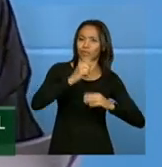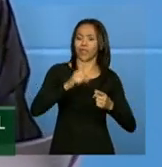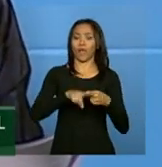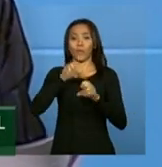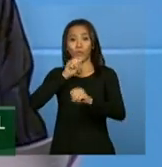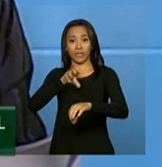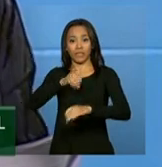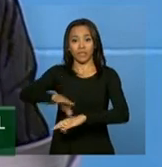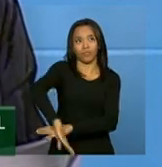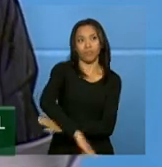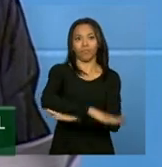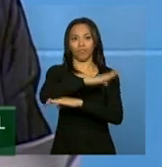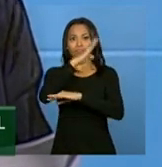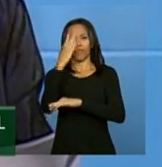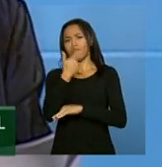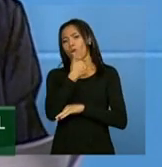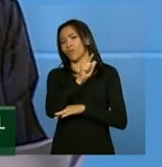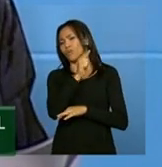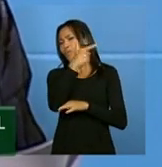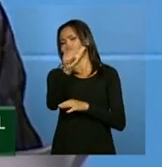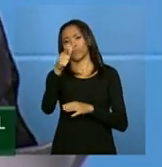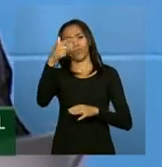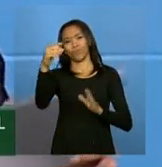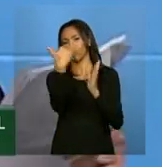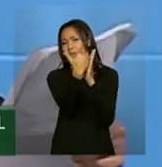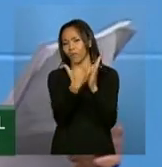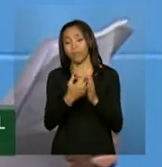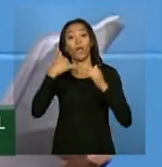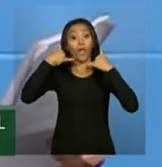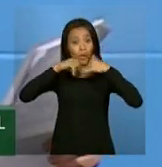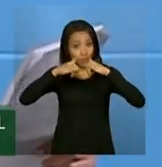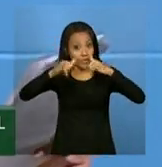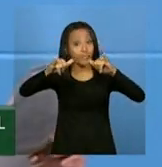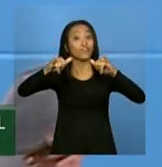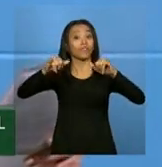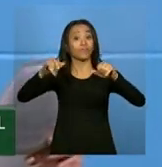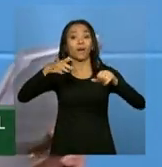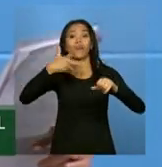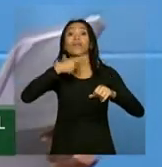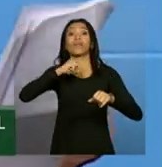estamos levando vários outros programas, inclusive energia elétrica, para a população pobre.